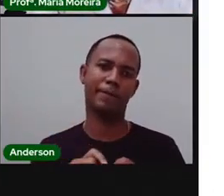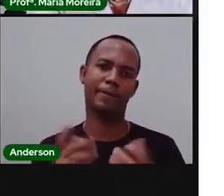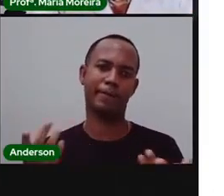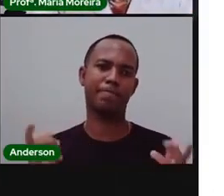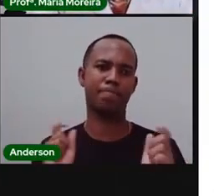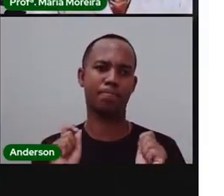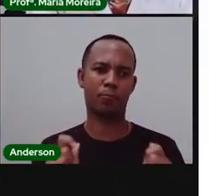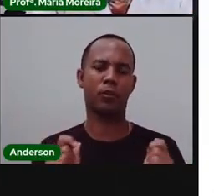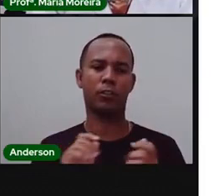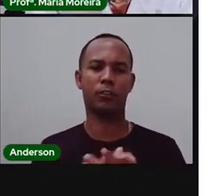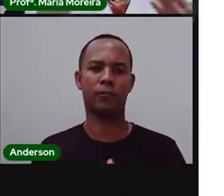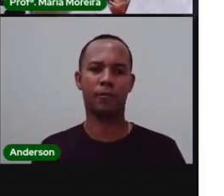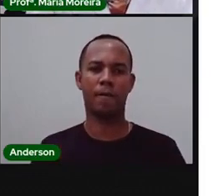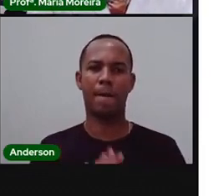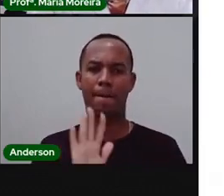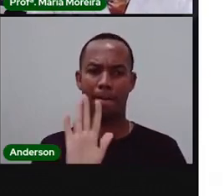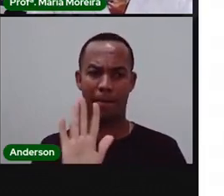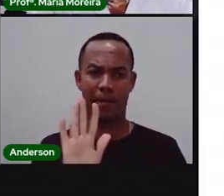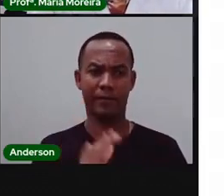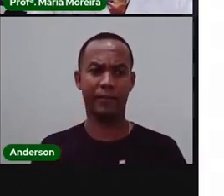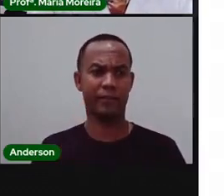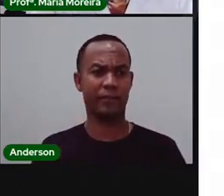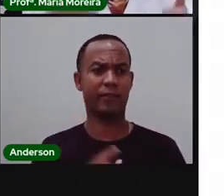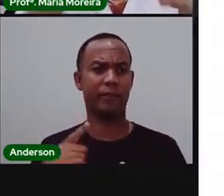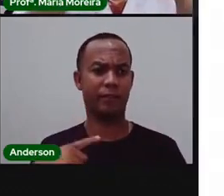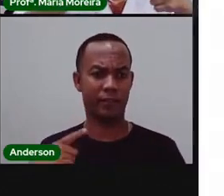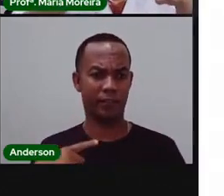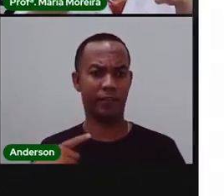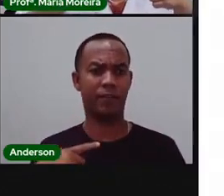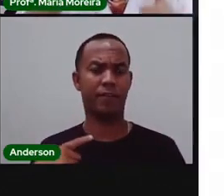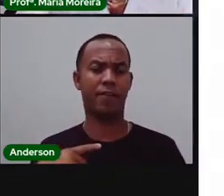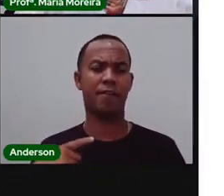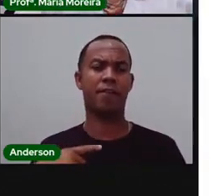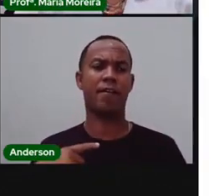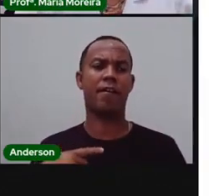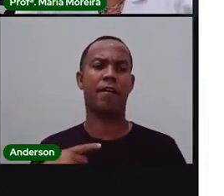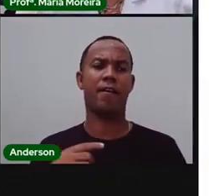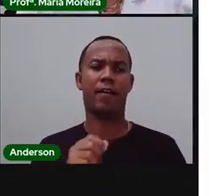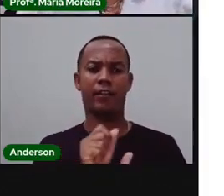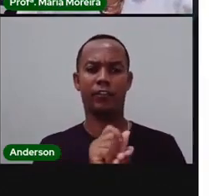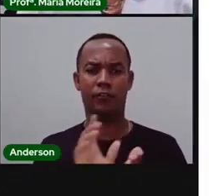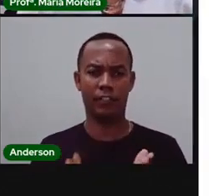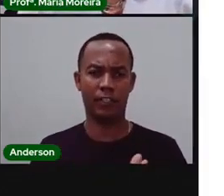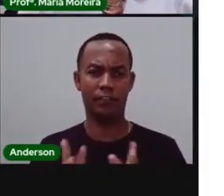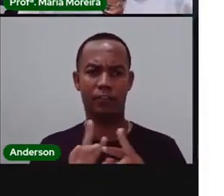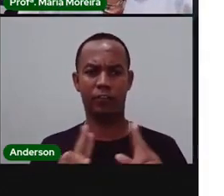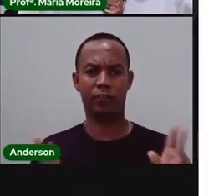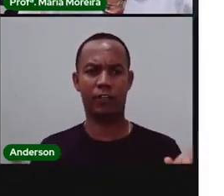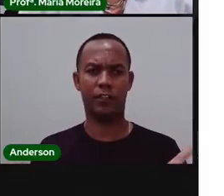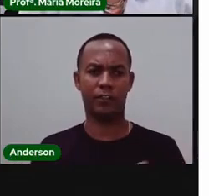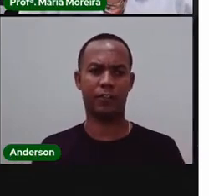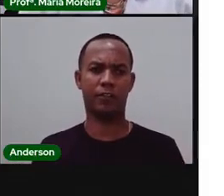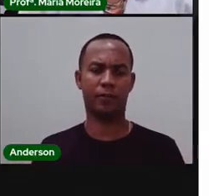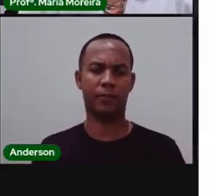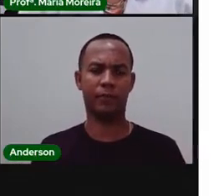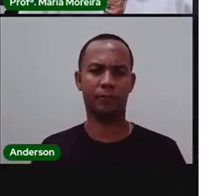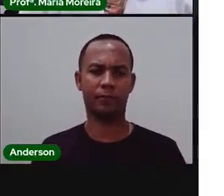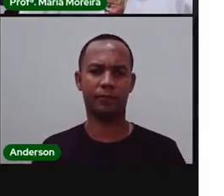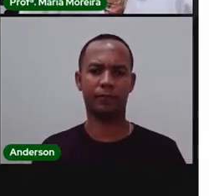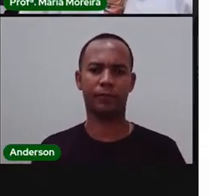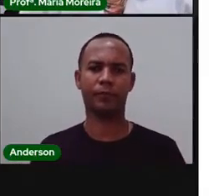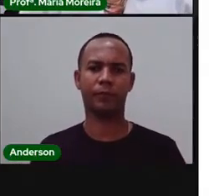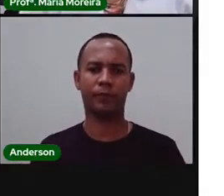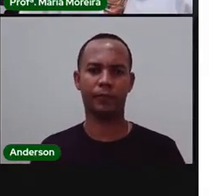para você. Mas você terá uma atividade para ser feita, certinho? Então vamos lá. Seguindo com a